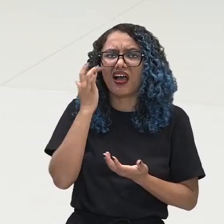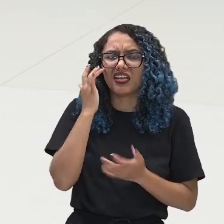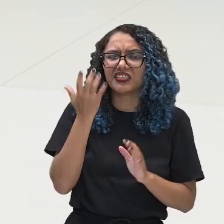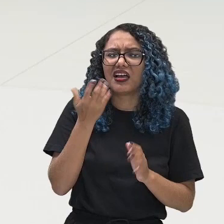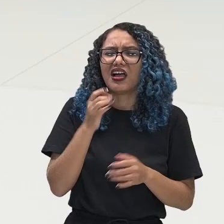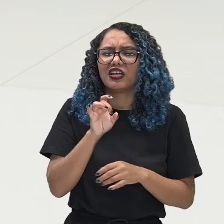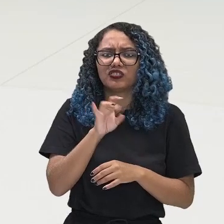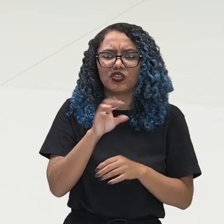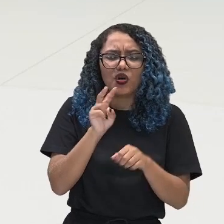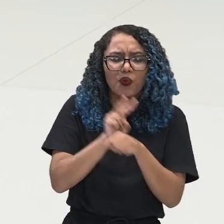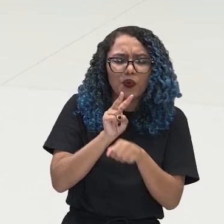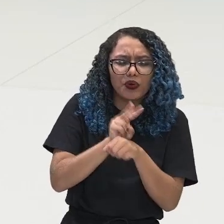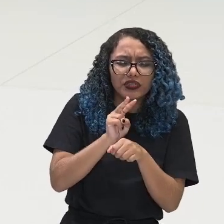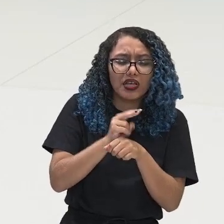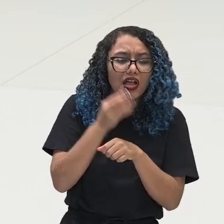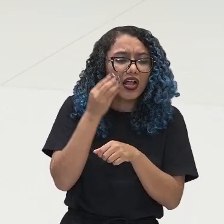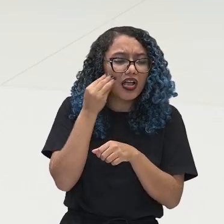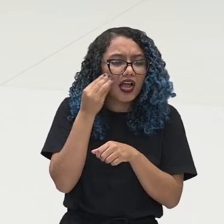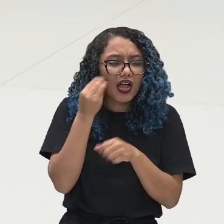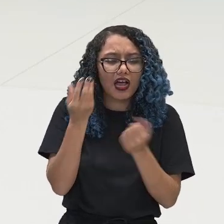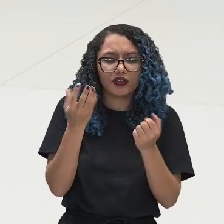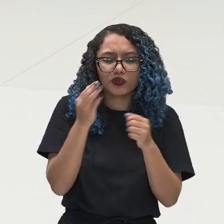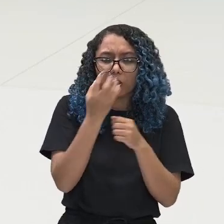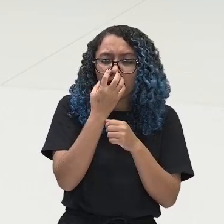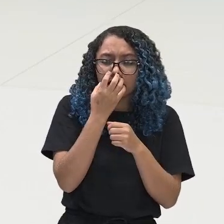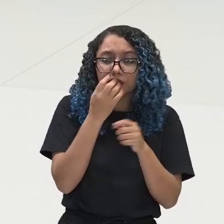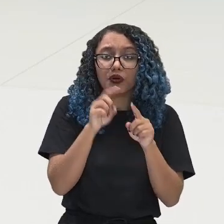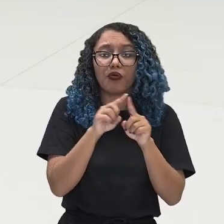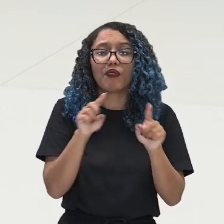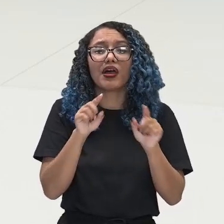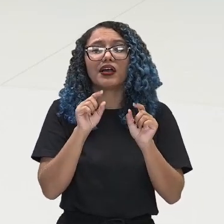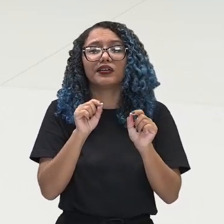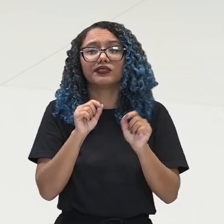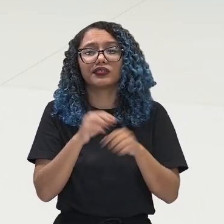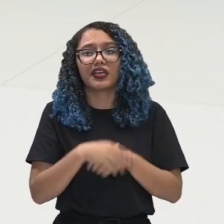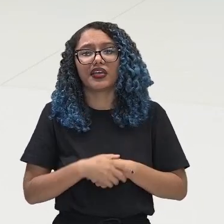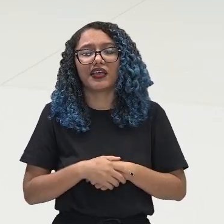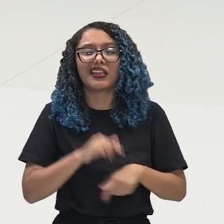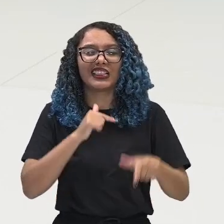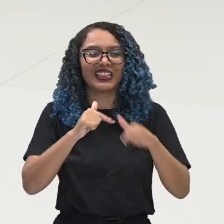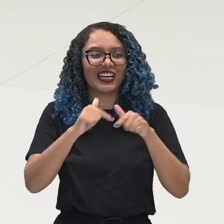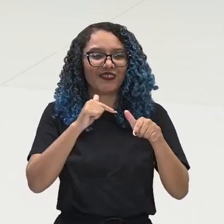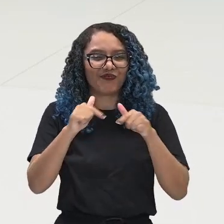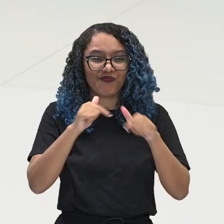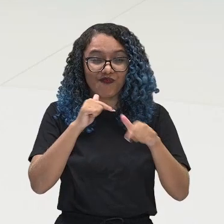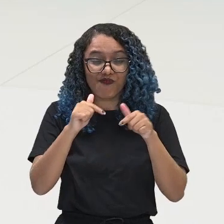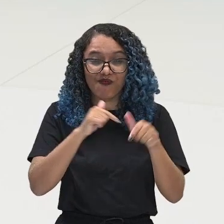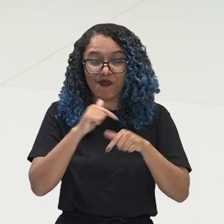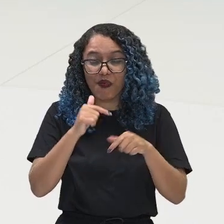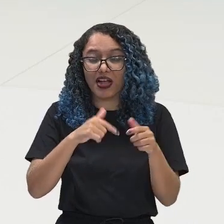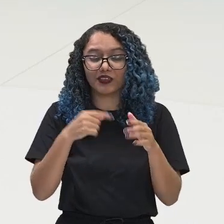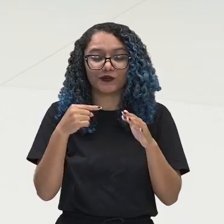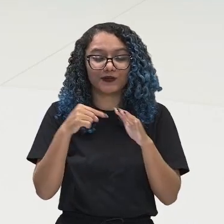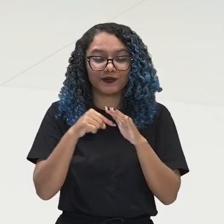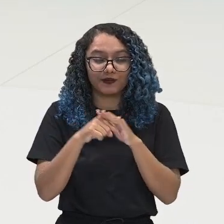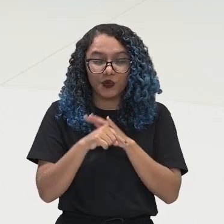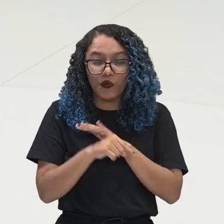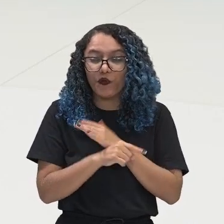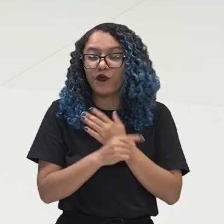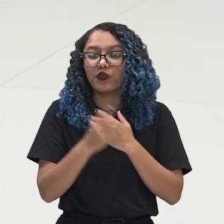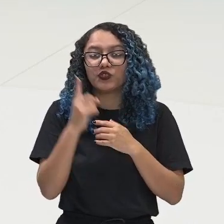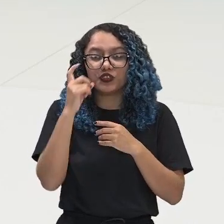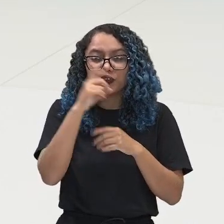ali cuidar dos gatinhos, cuidar dos cachorrinhos, mas é um processo muito mais profundo que isso. A gente não fica lá só passando